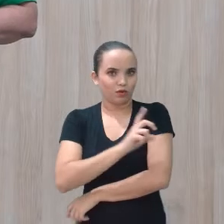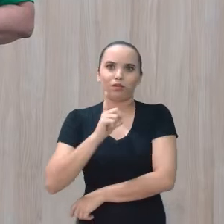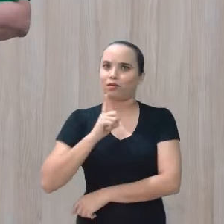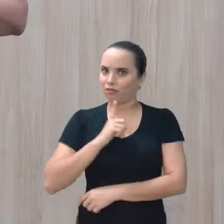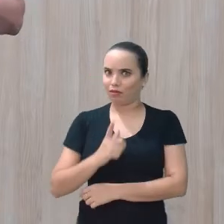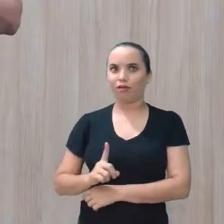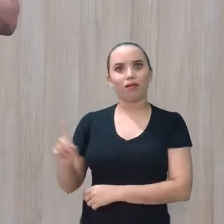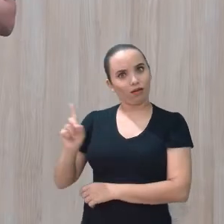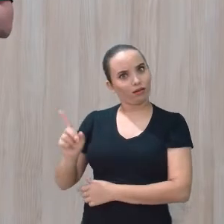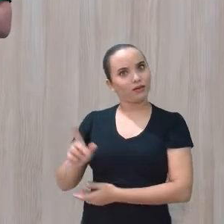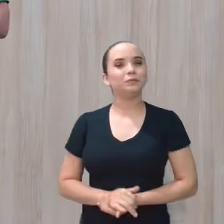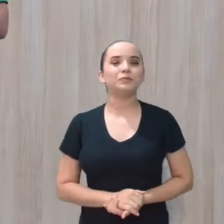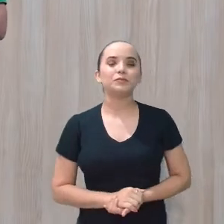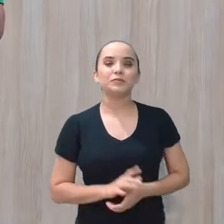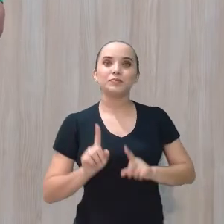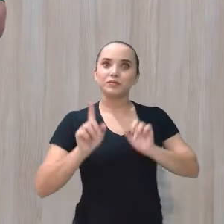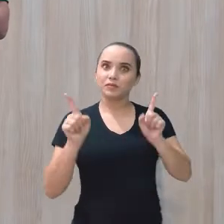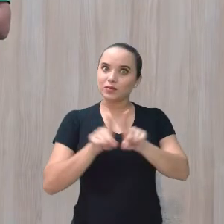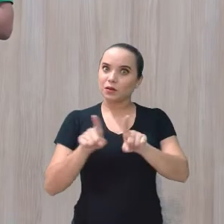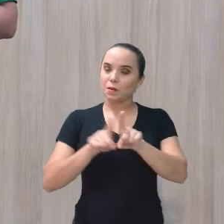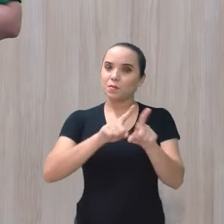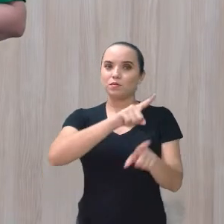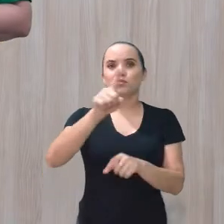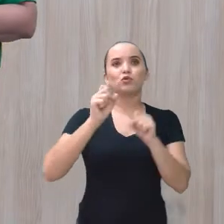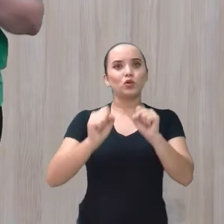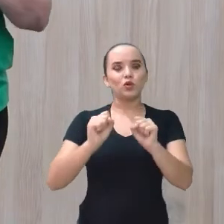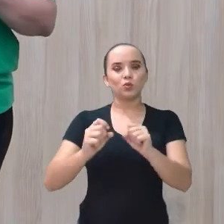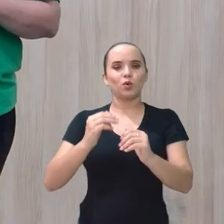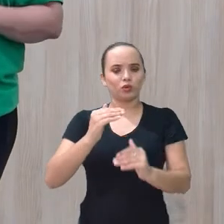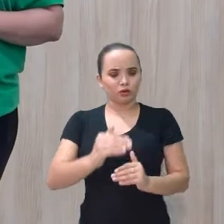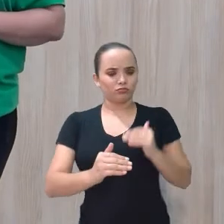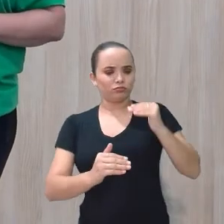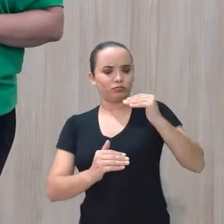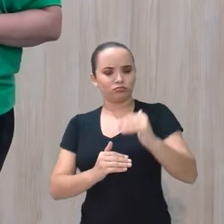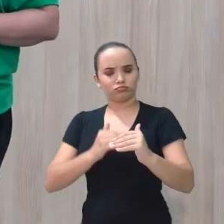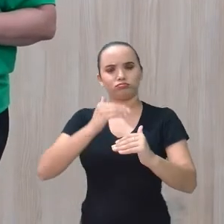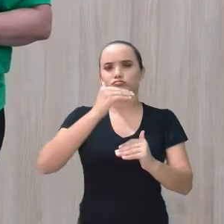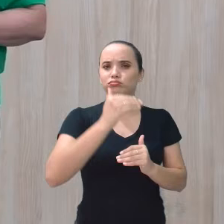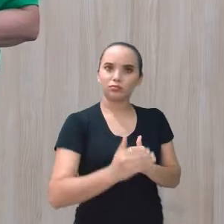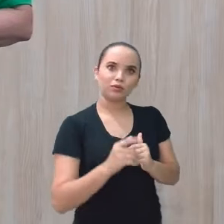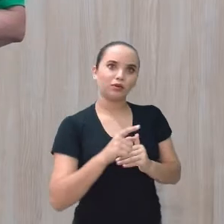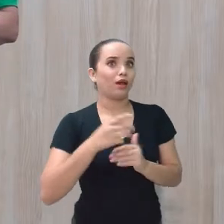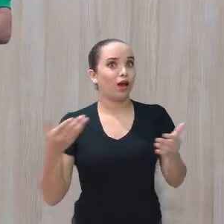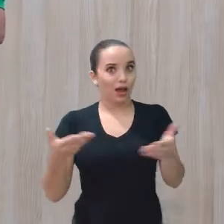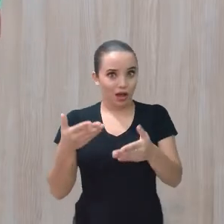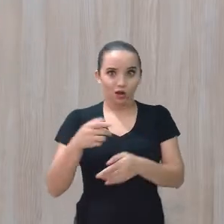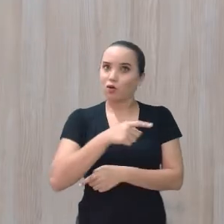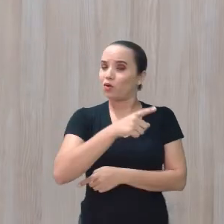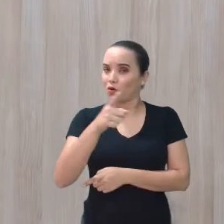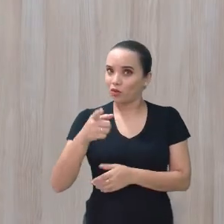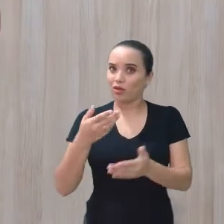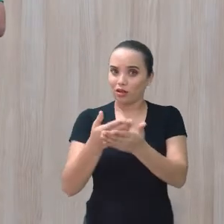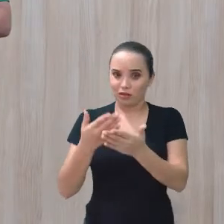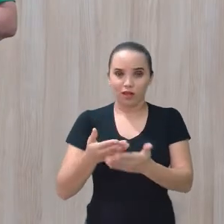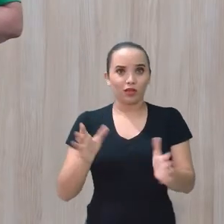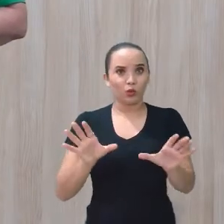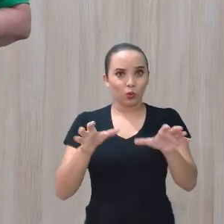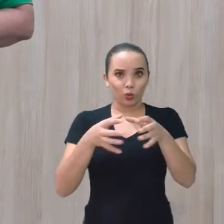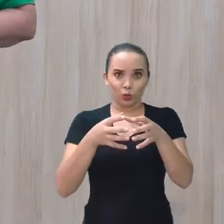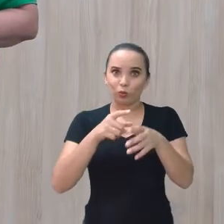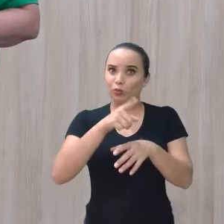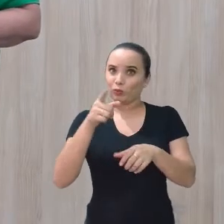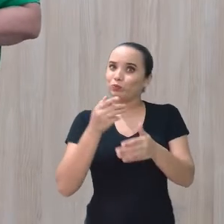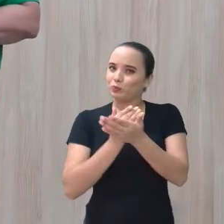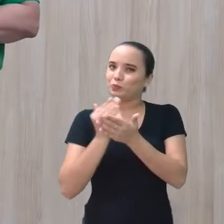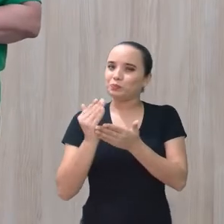E vocês podem avançar nessa nova série que vocês entraram aí. Então, vamos